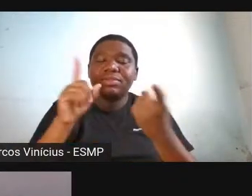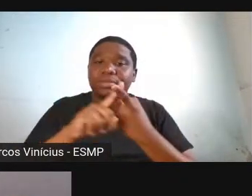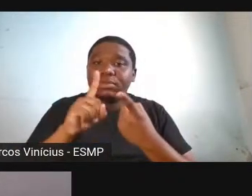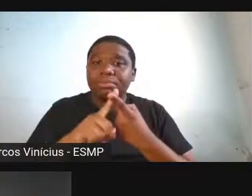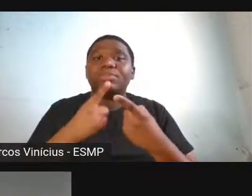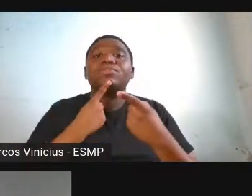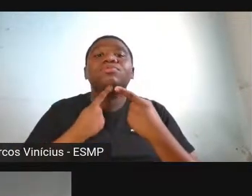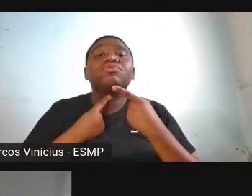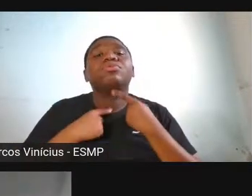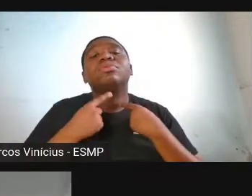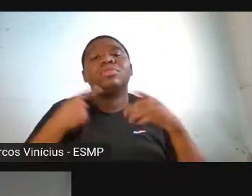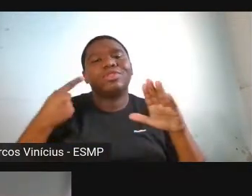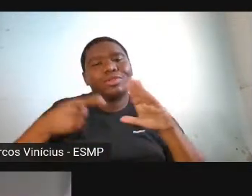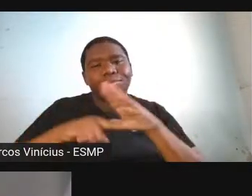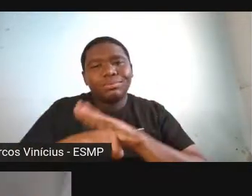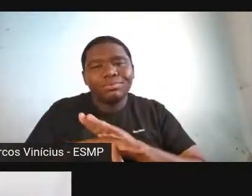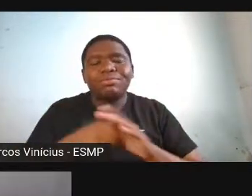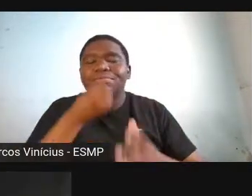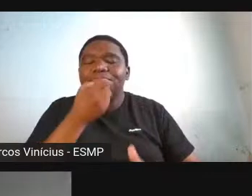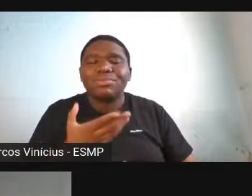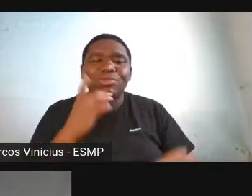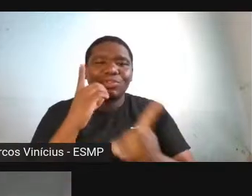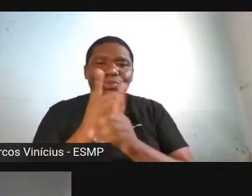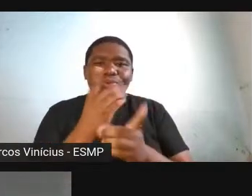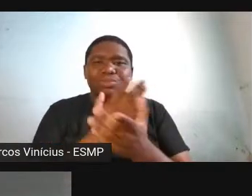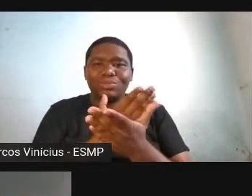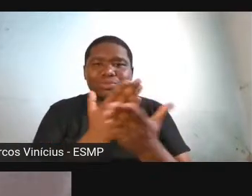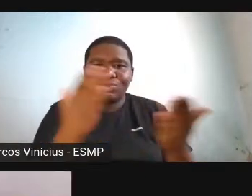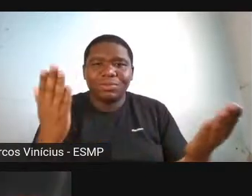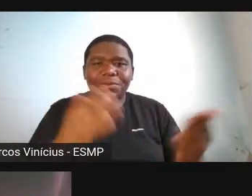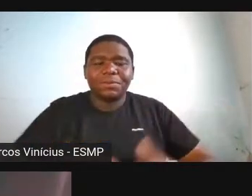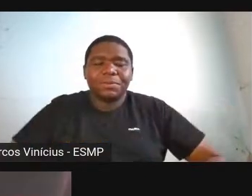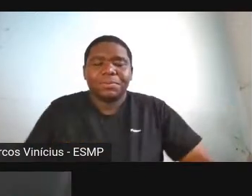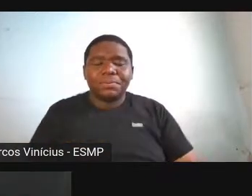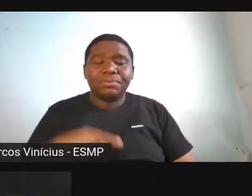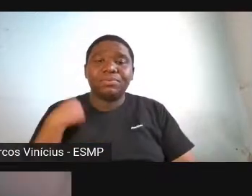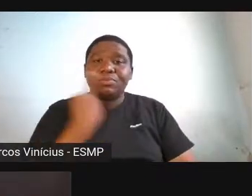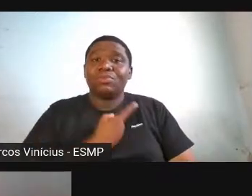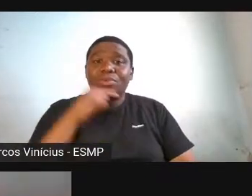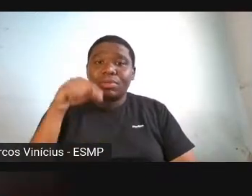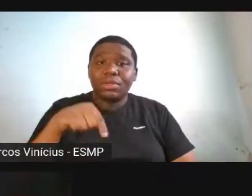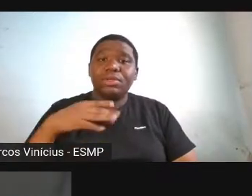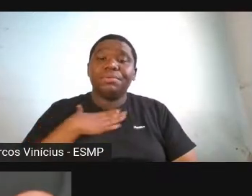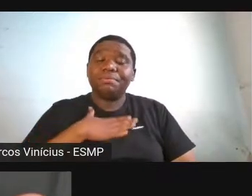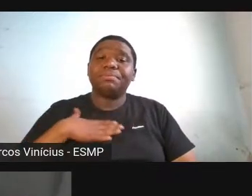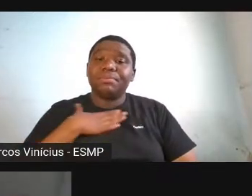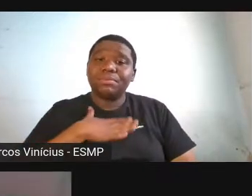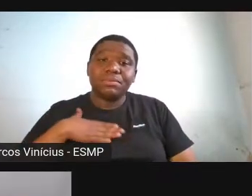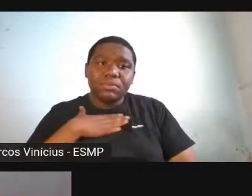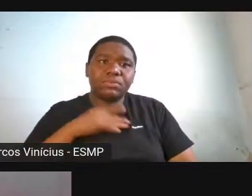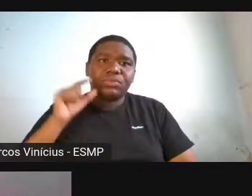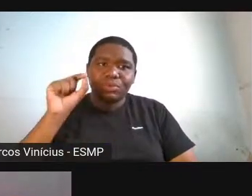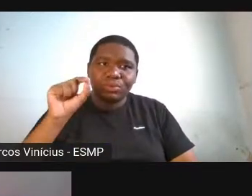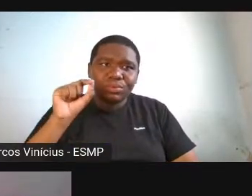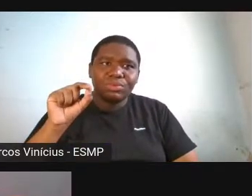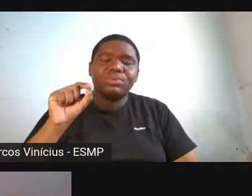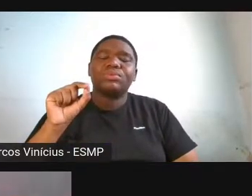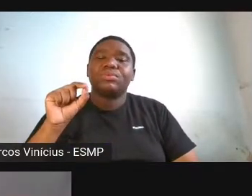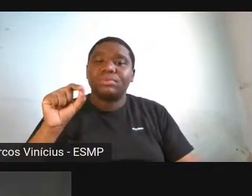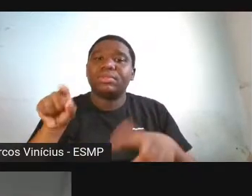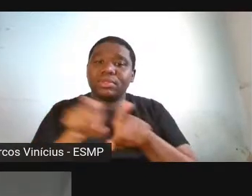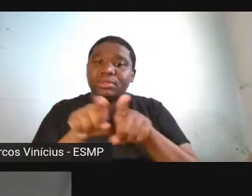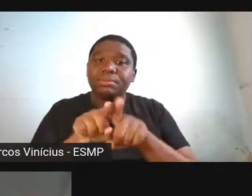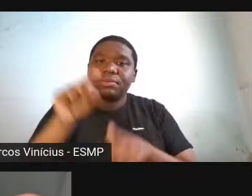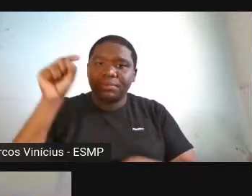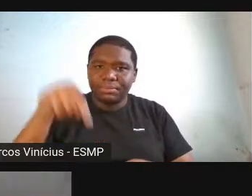e um profícuo encontro a todas e a todos. É com satisfação que a escola se apresenta também nesse